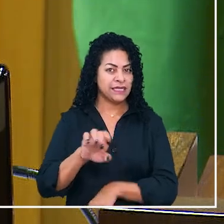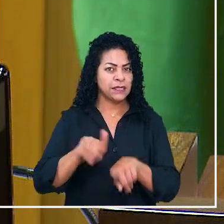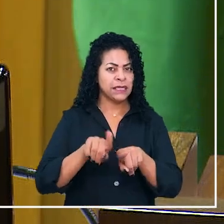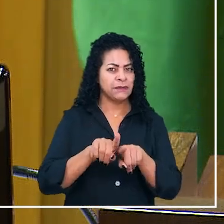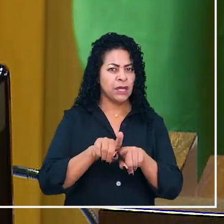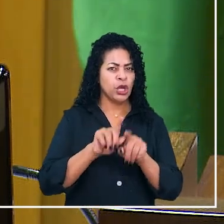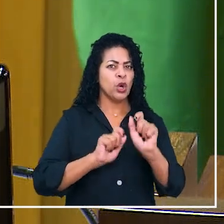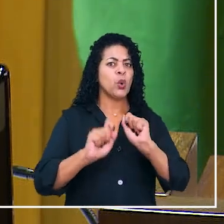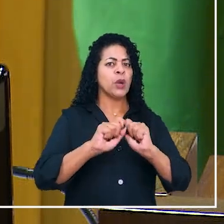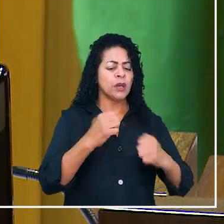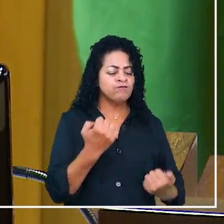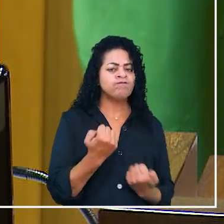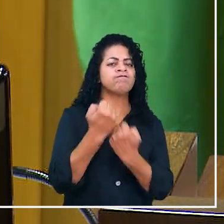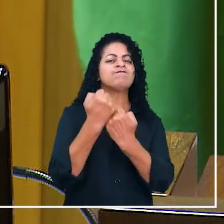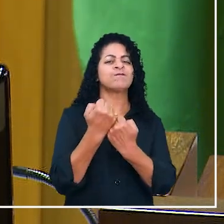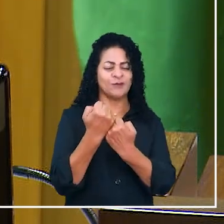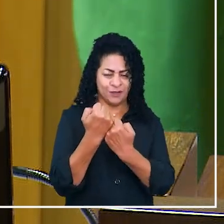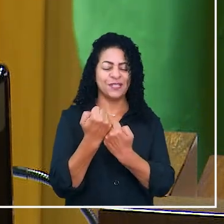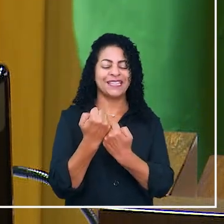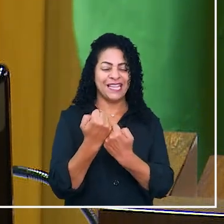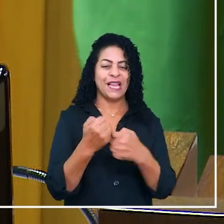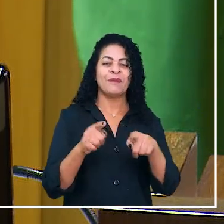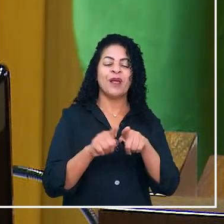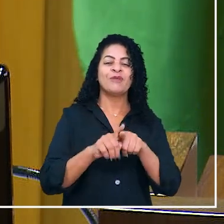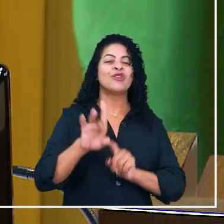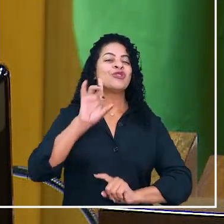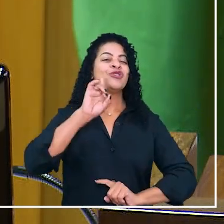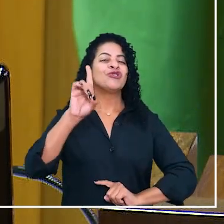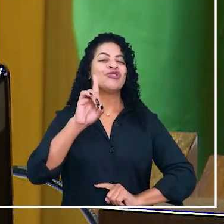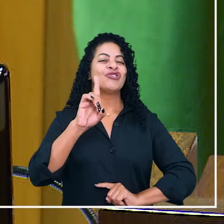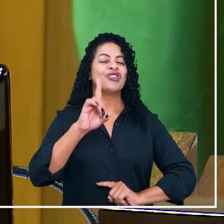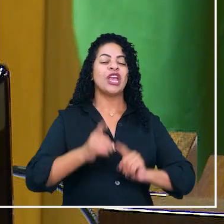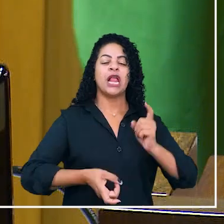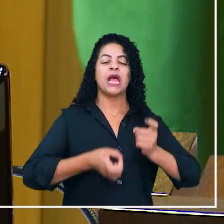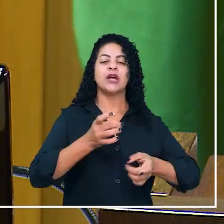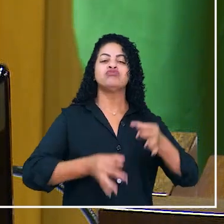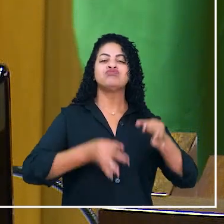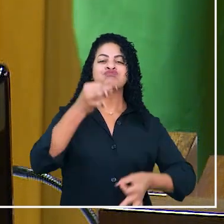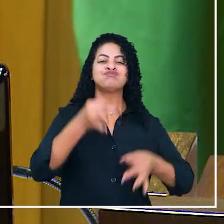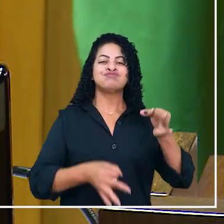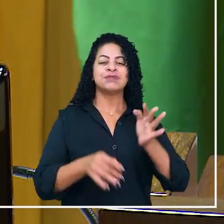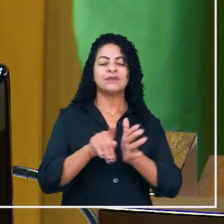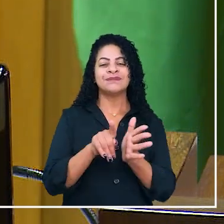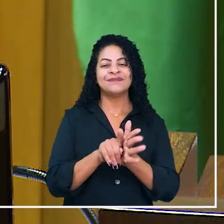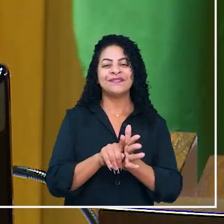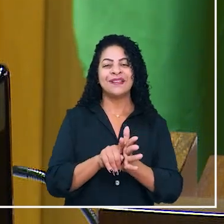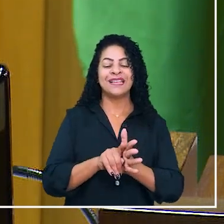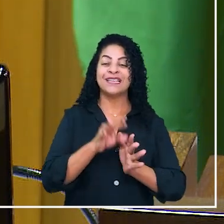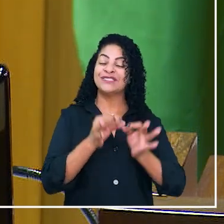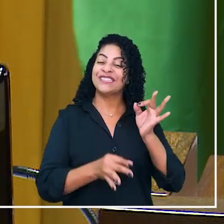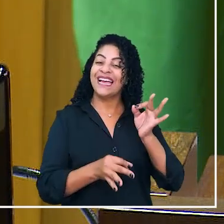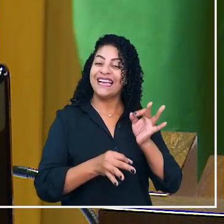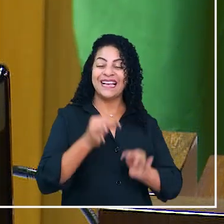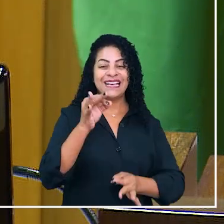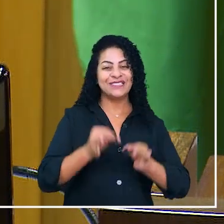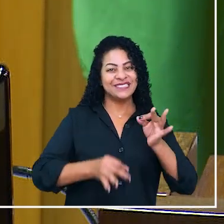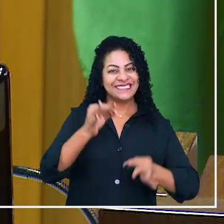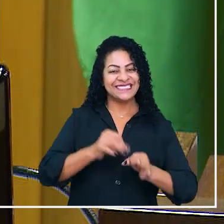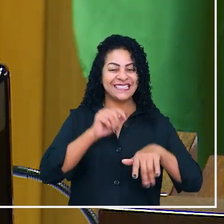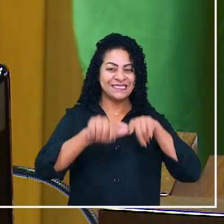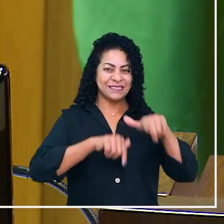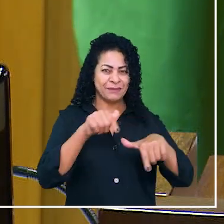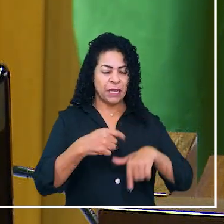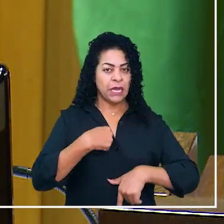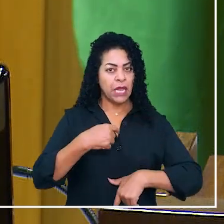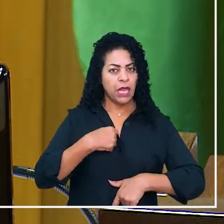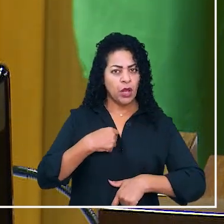defendeu a inclusão da escuta especializada em audiências da Justiça do Trabalho. Nessa ainda curta experiência atuando